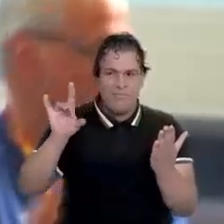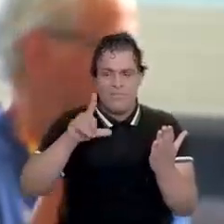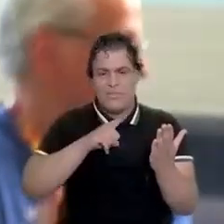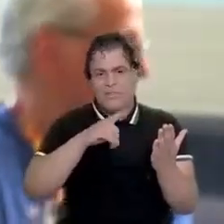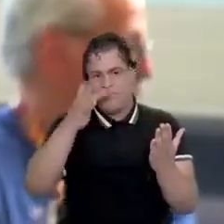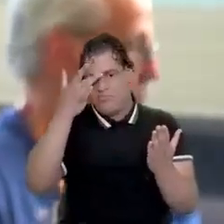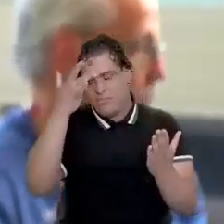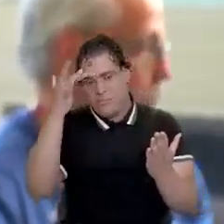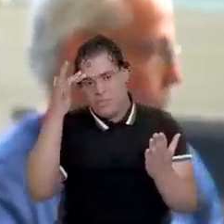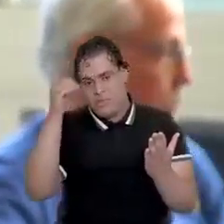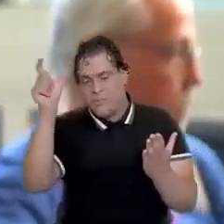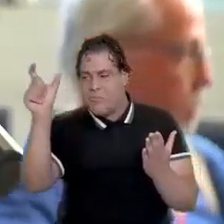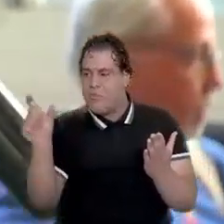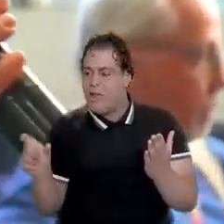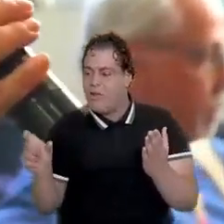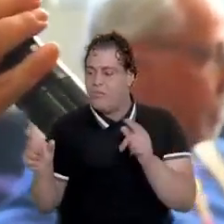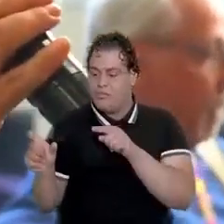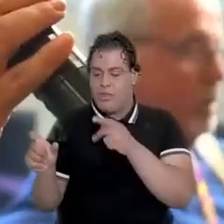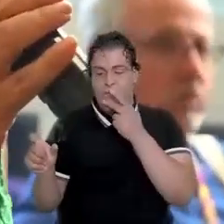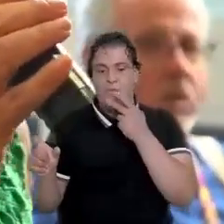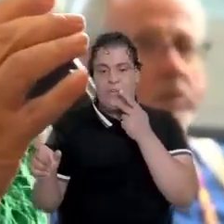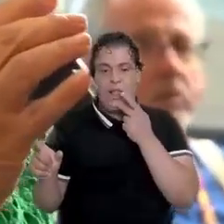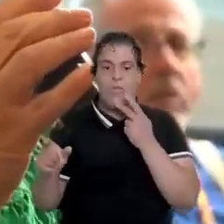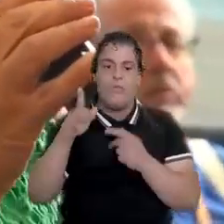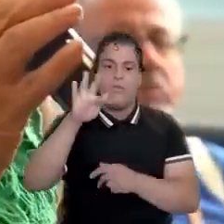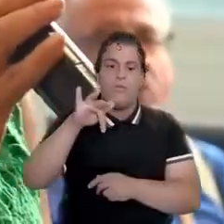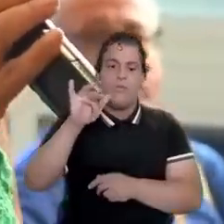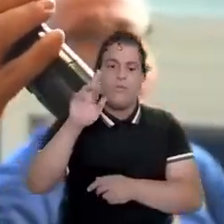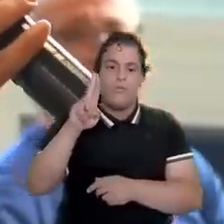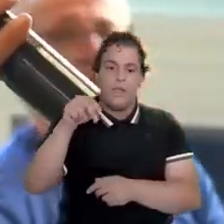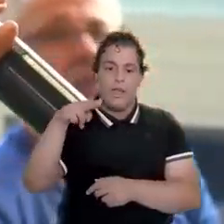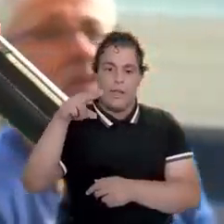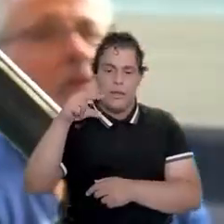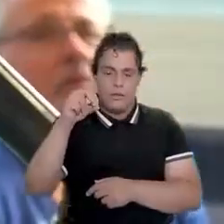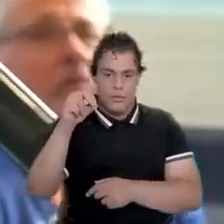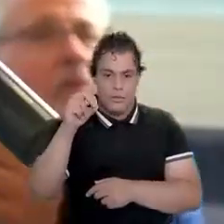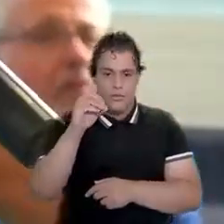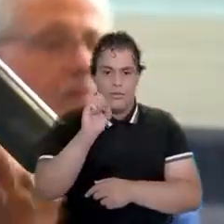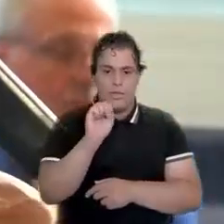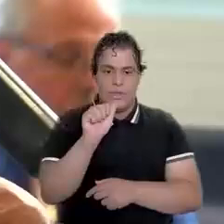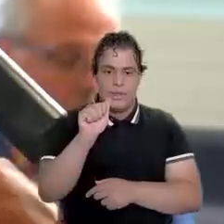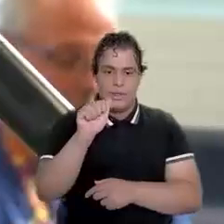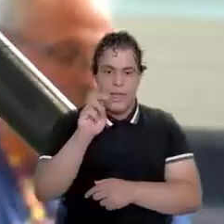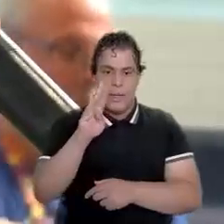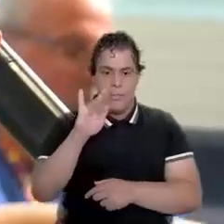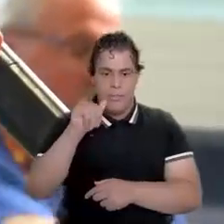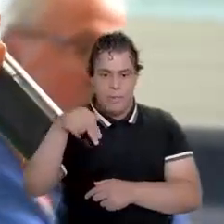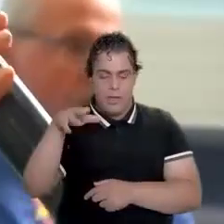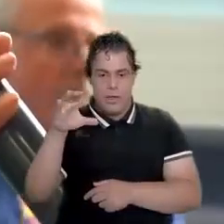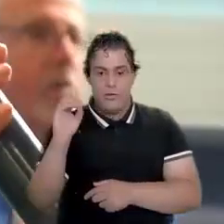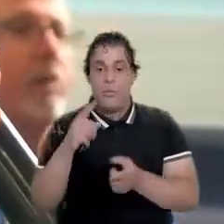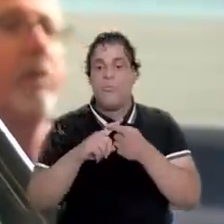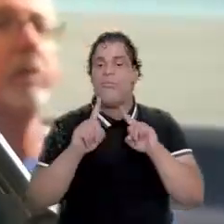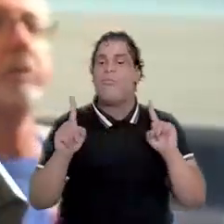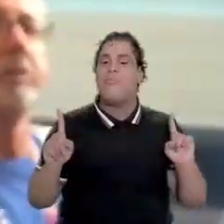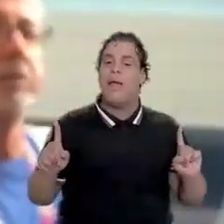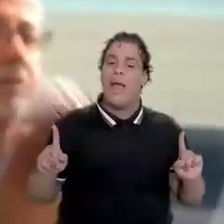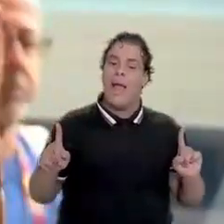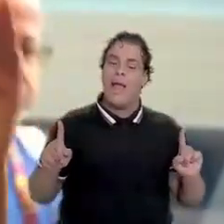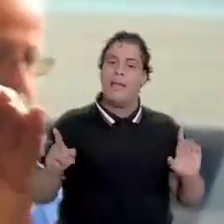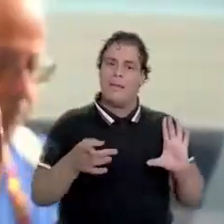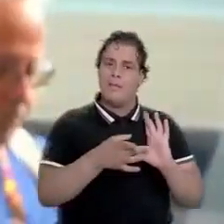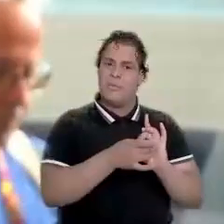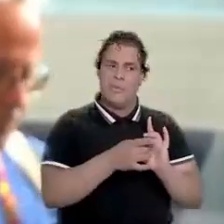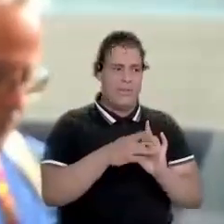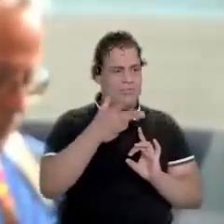que conseguiu falar de Fernando Sabino, mas a interpretação, o que eu quis dizer, não